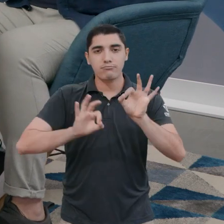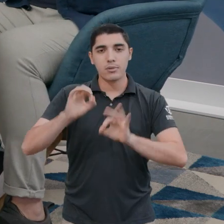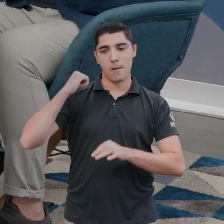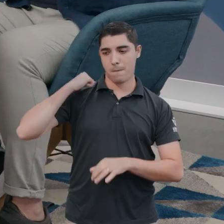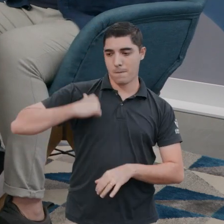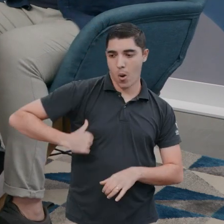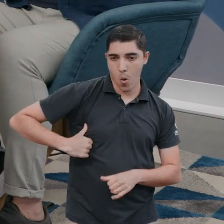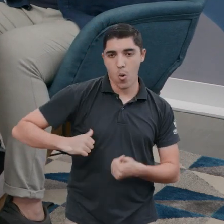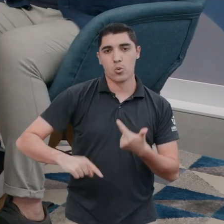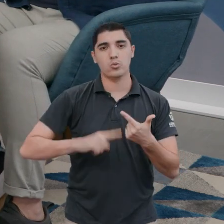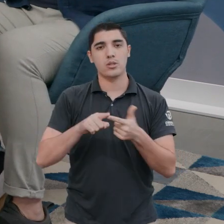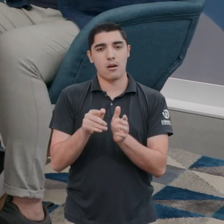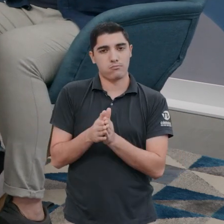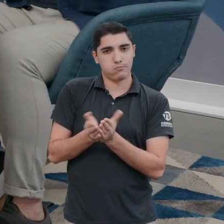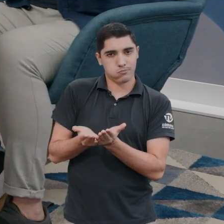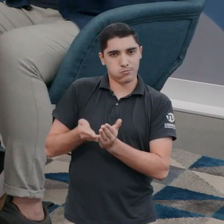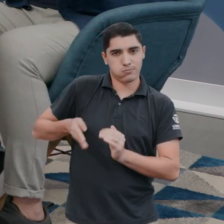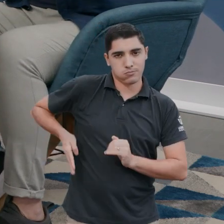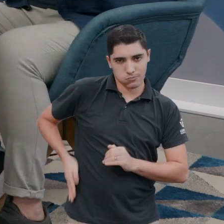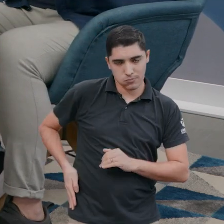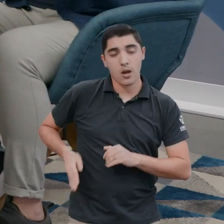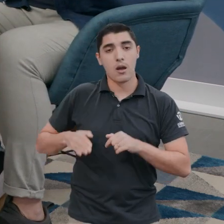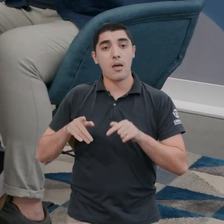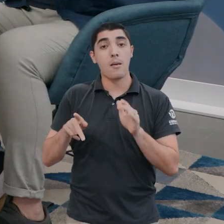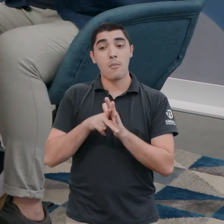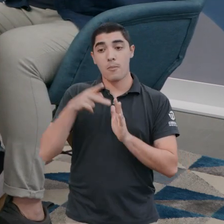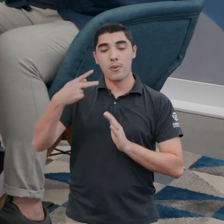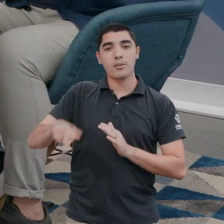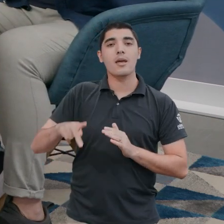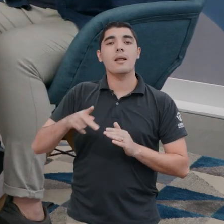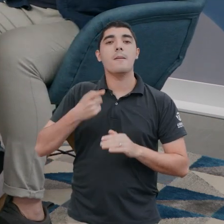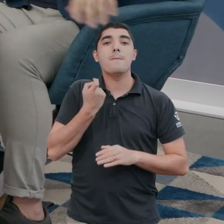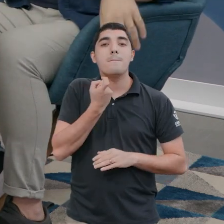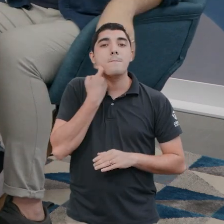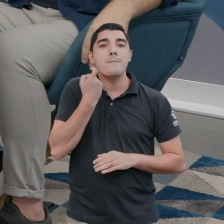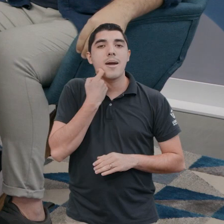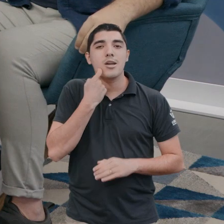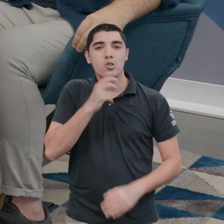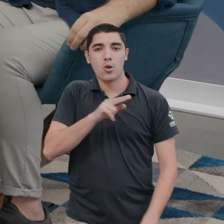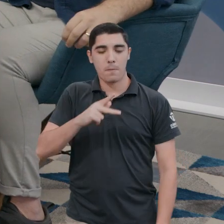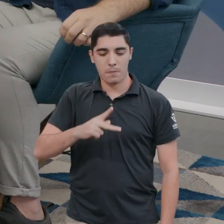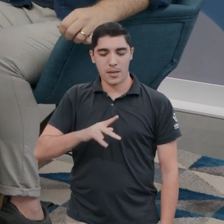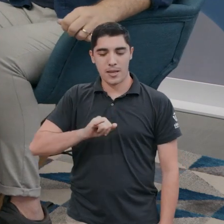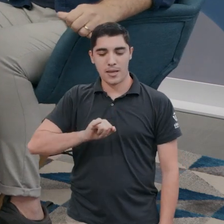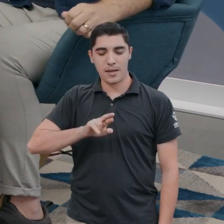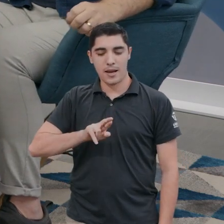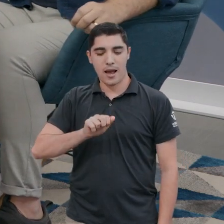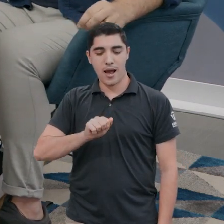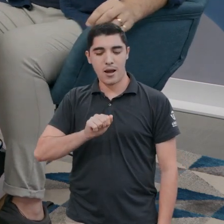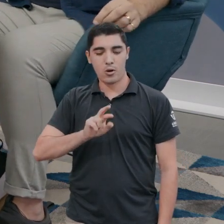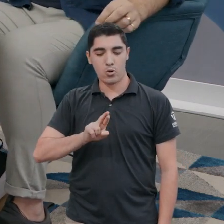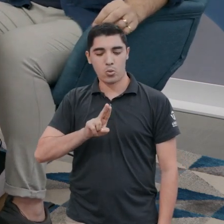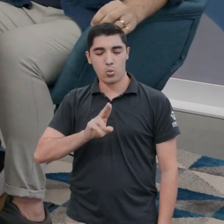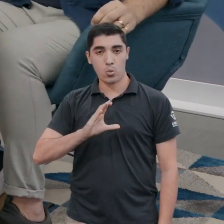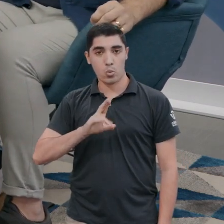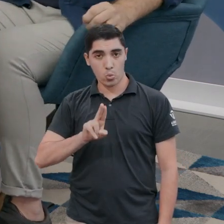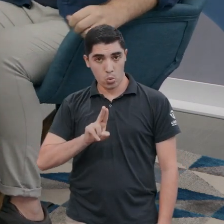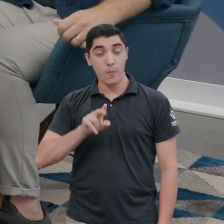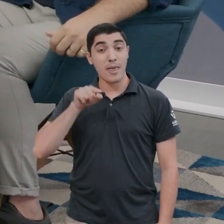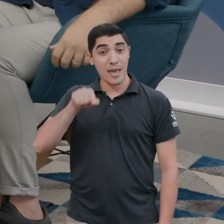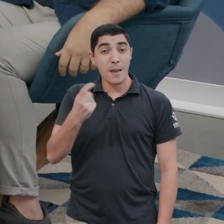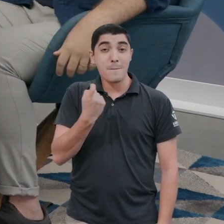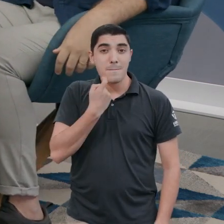faz bolsas, carteiras da pele do peixe pirarucu, que é o maior peixe, né? E essa pele, ela